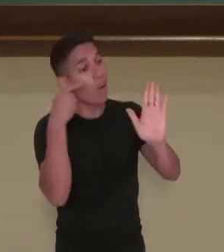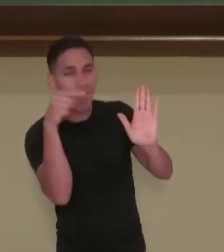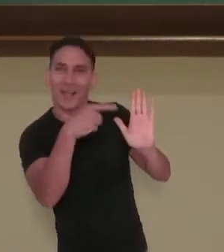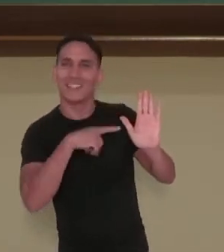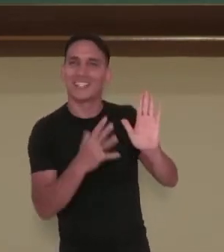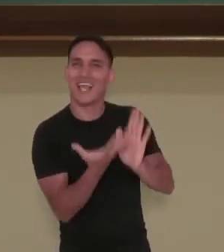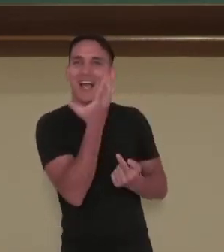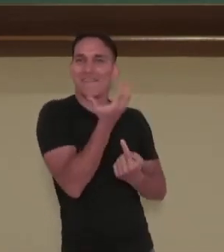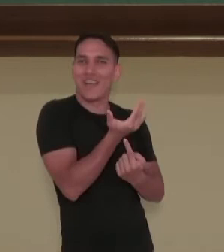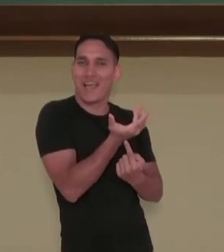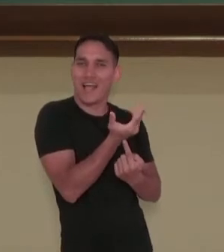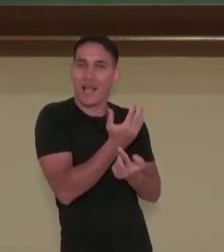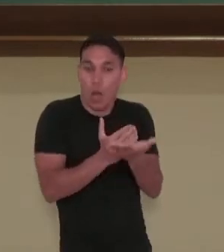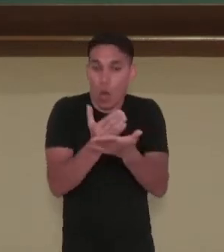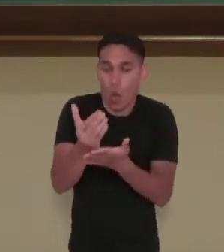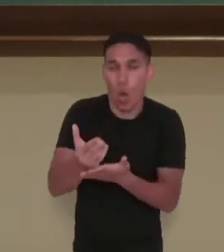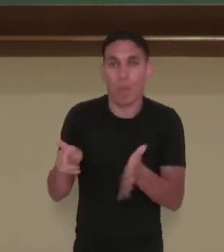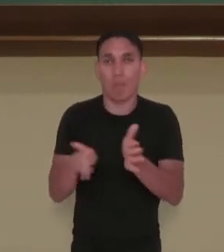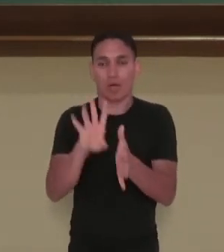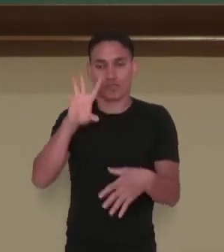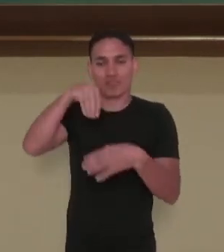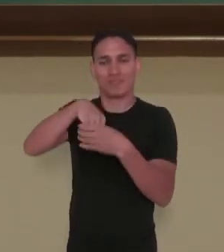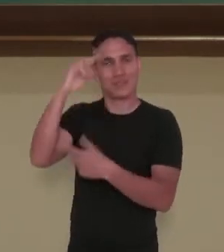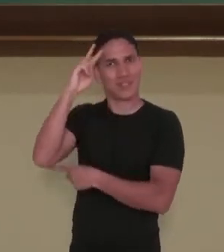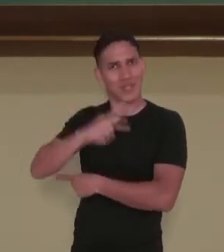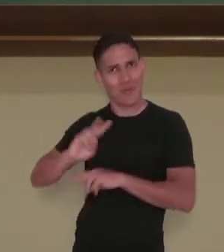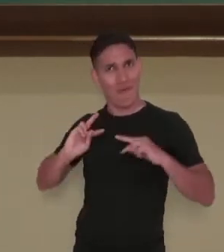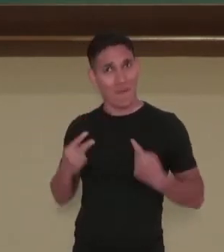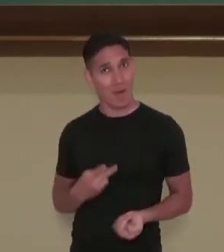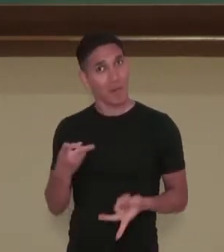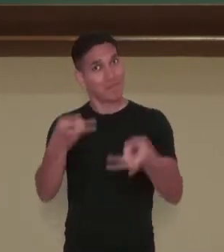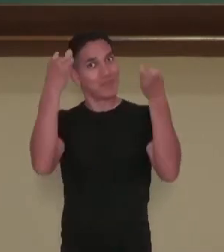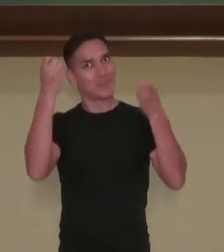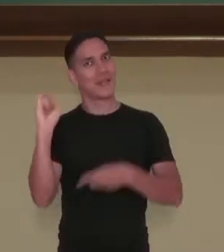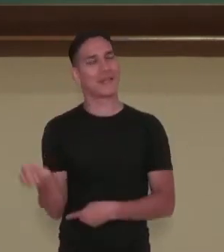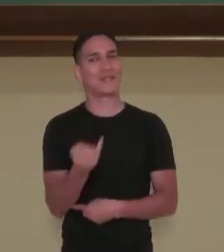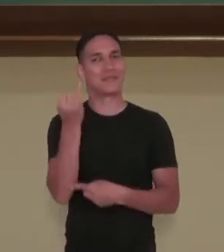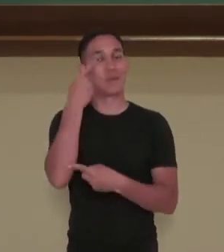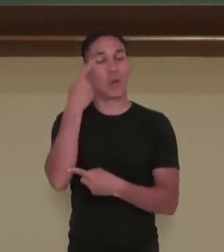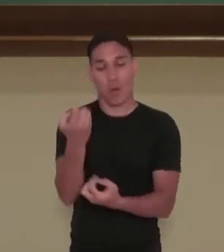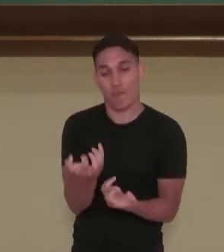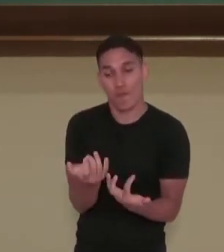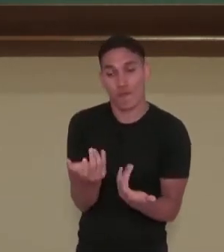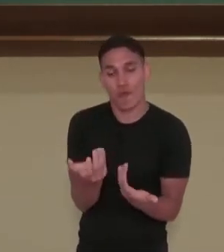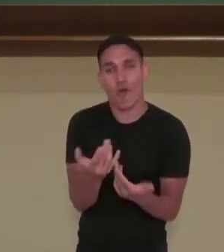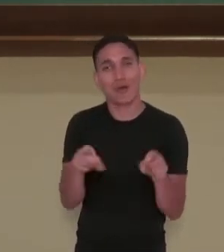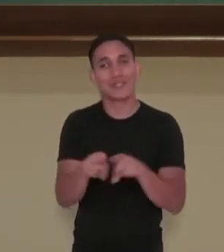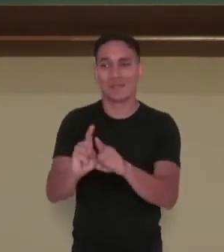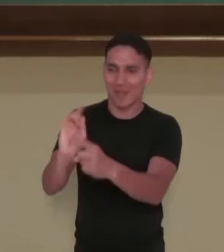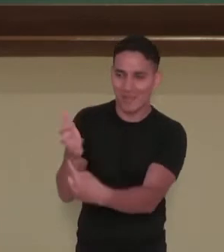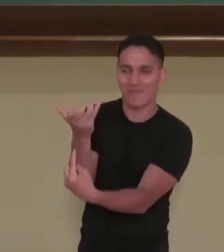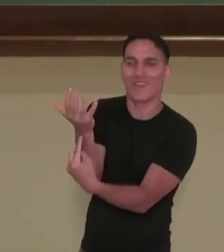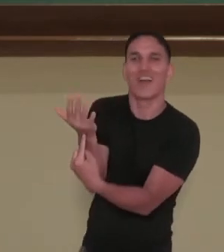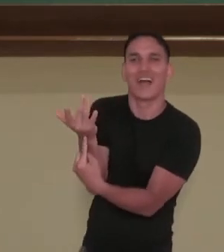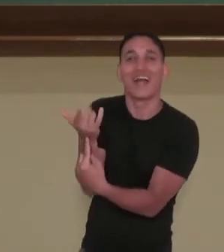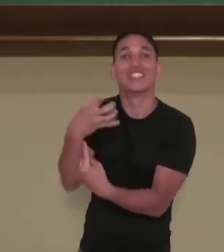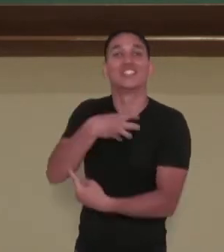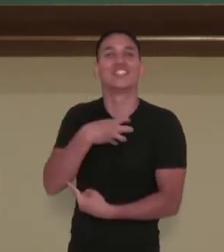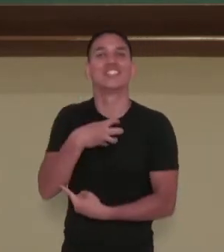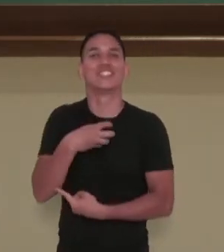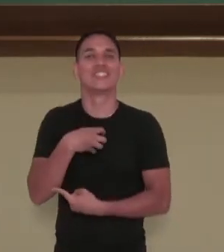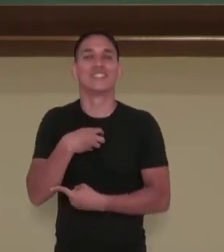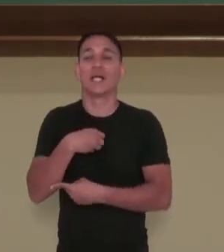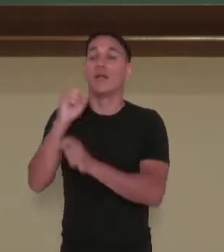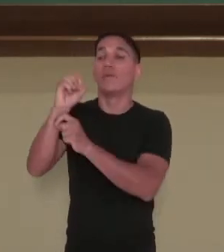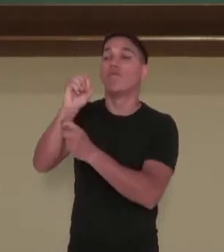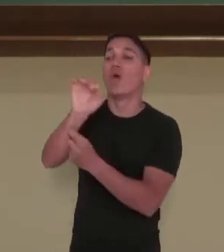fazer parte da história da humanidade. Olha a importância do fogo, da vela, como forma de iluminação,